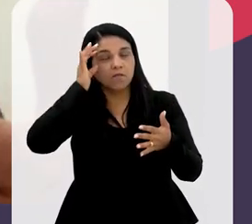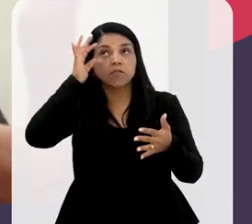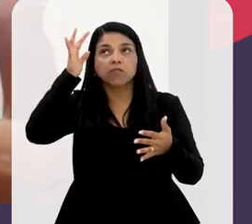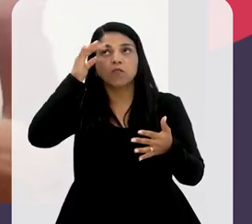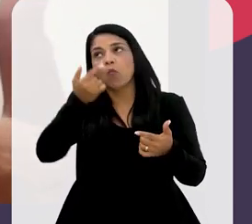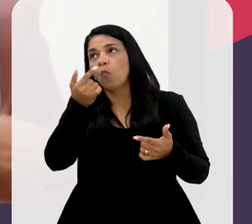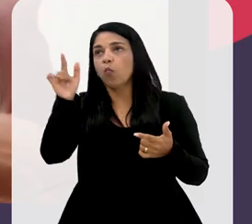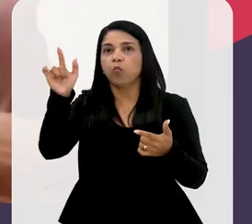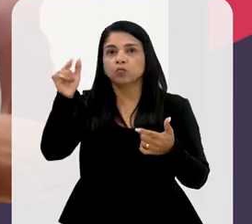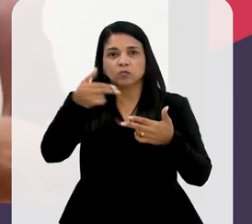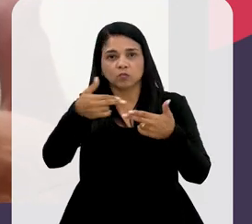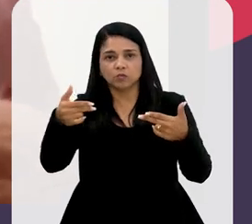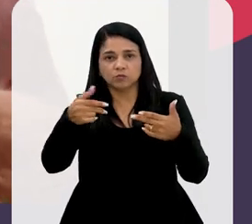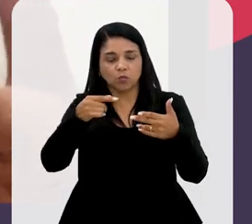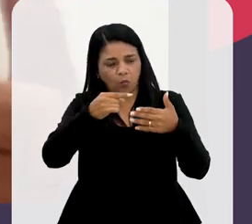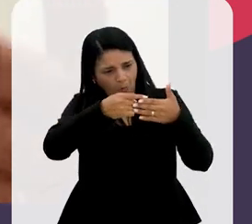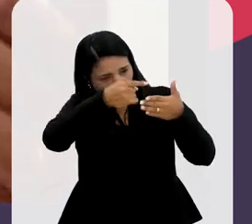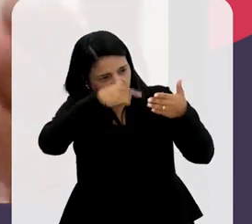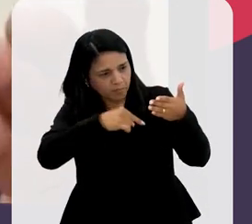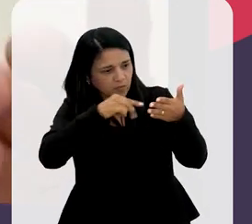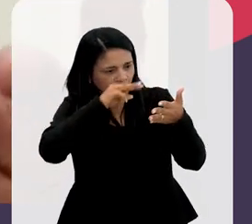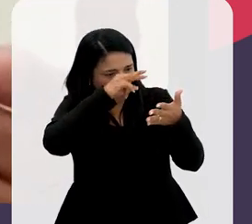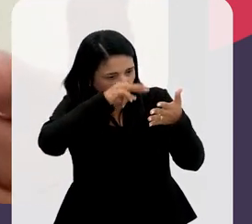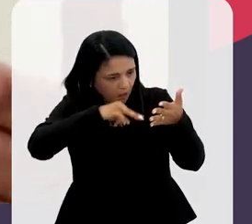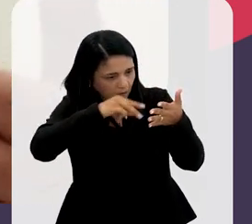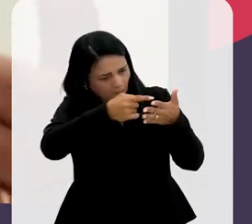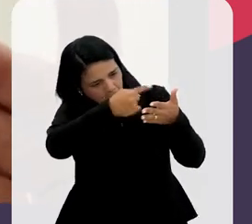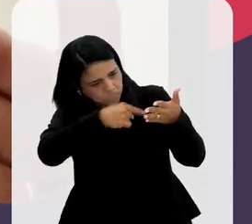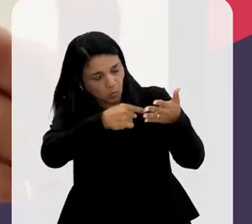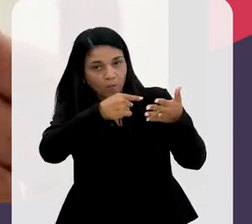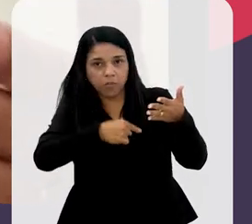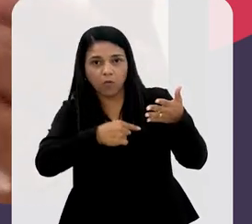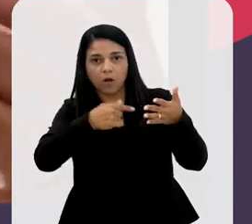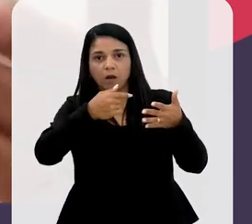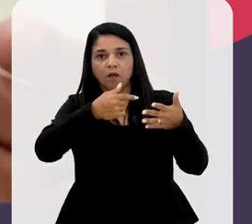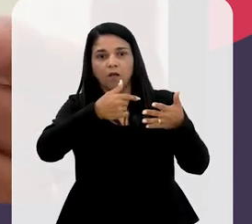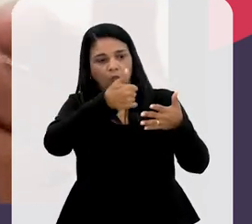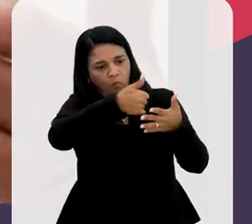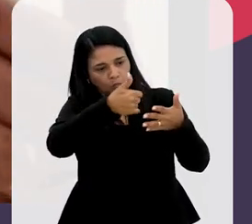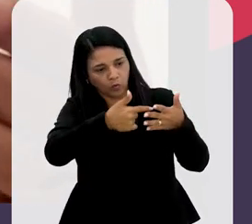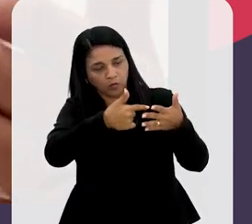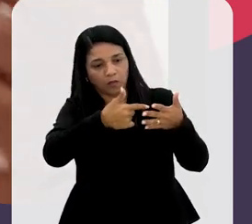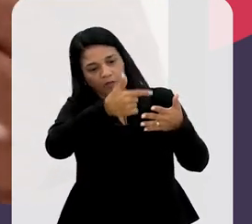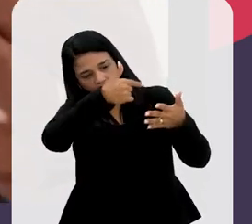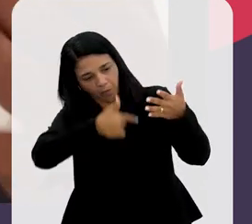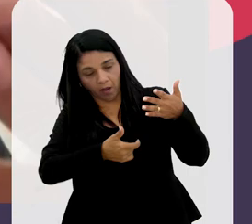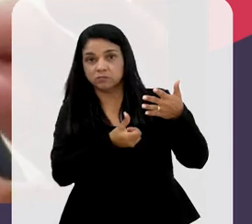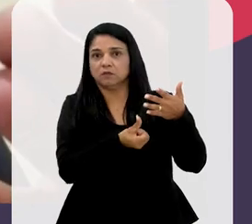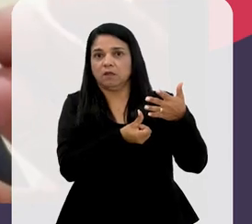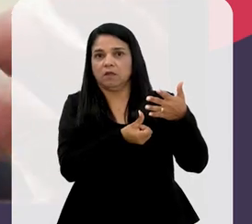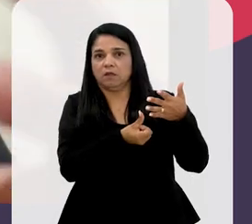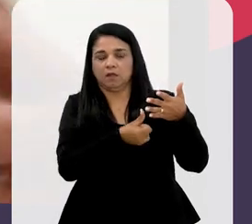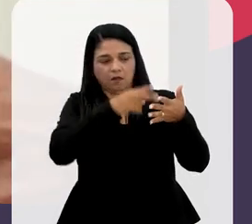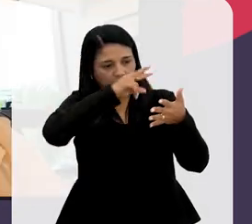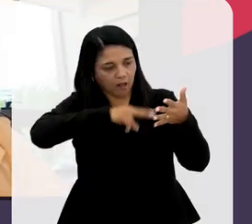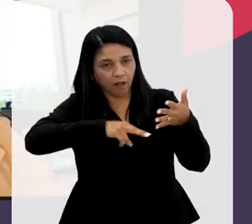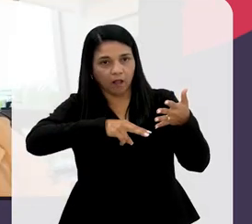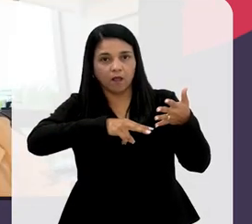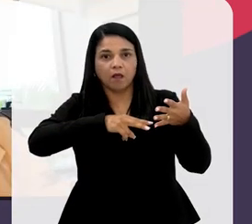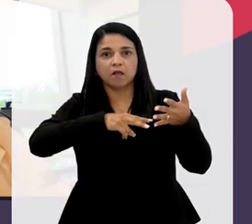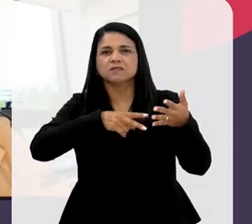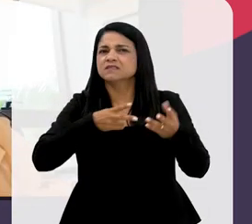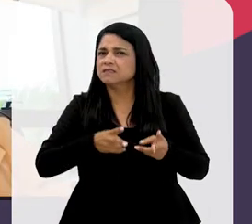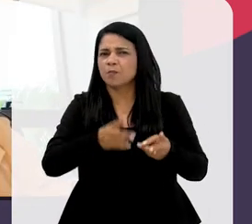eu vejo que estou pensando em outra coisa. Ou pulo linha. Eu estou lendo, de repente, estou lendo linha 1, linha 2, vou para linha 6.